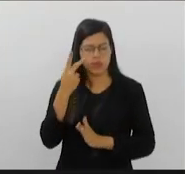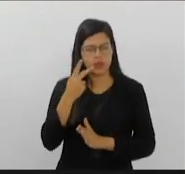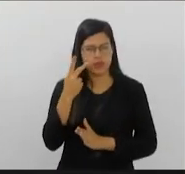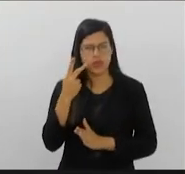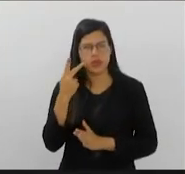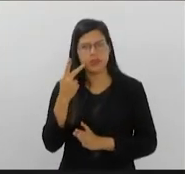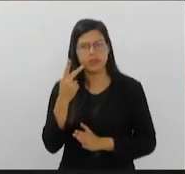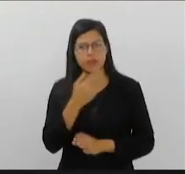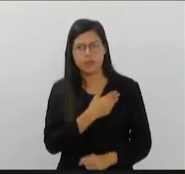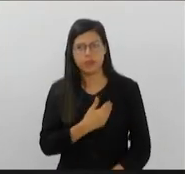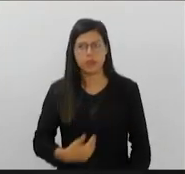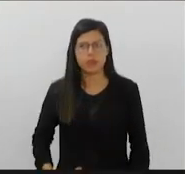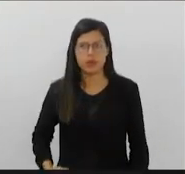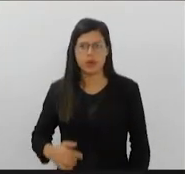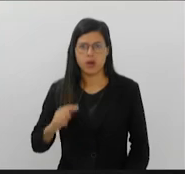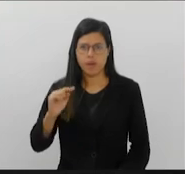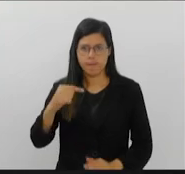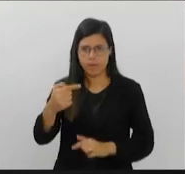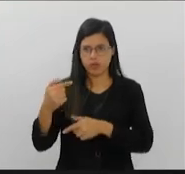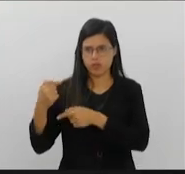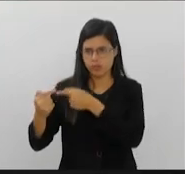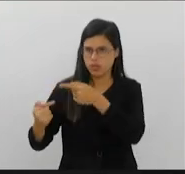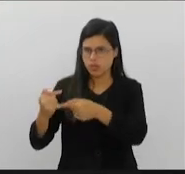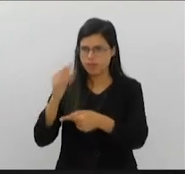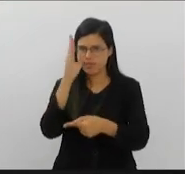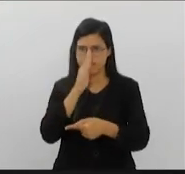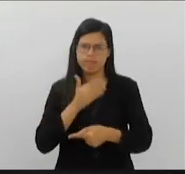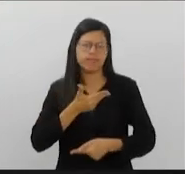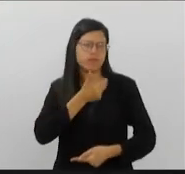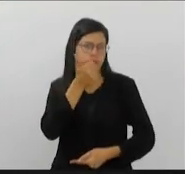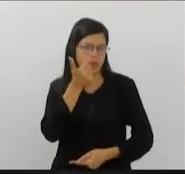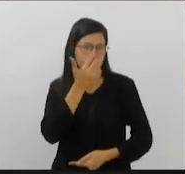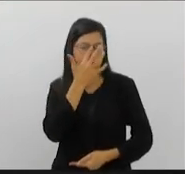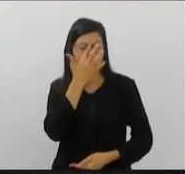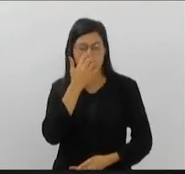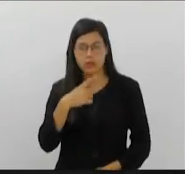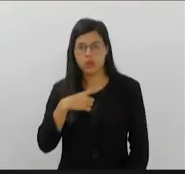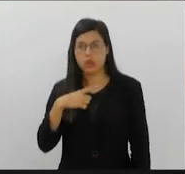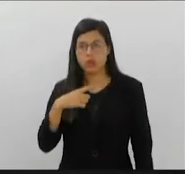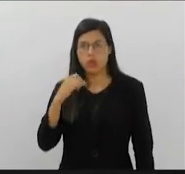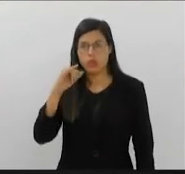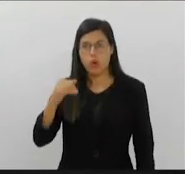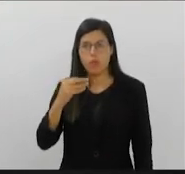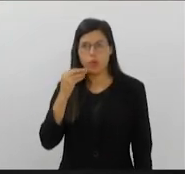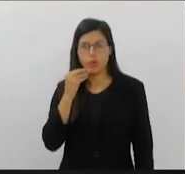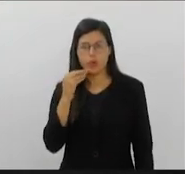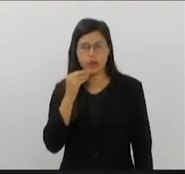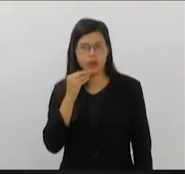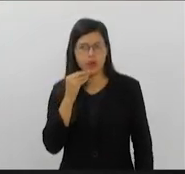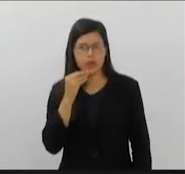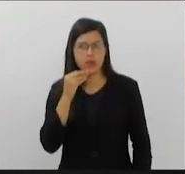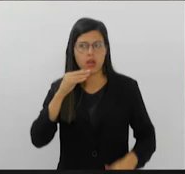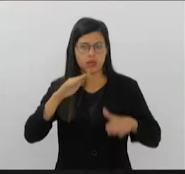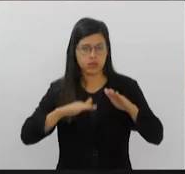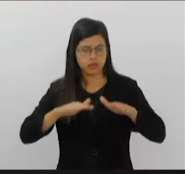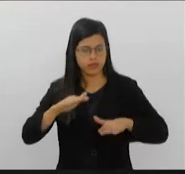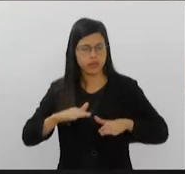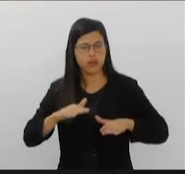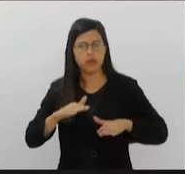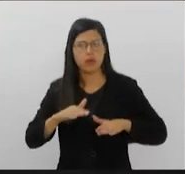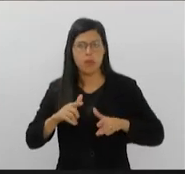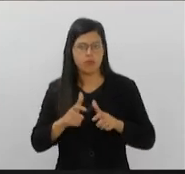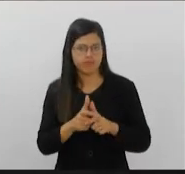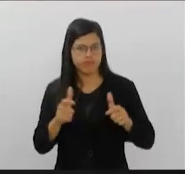geração no Brasil vai ser muito melhor. Então a gente tem uma oportunidade, Barão, talvez uma das maiores